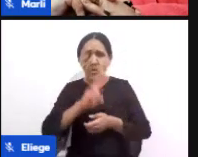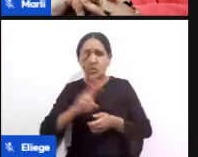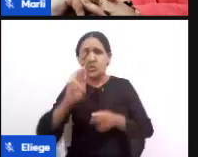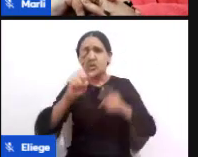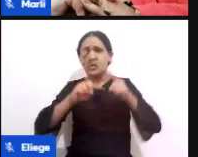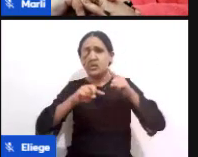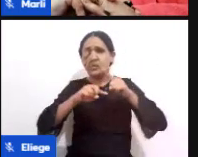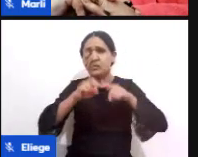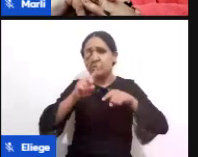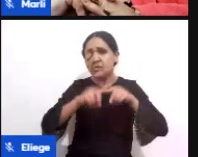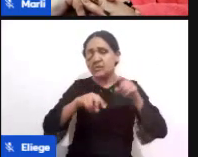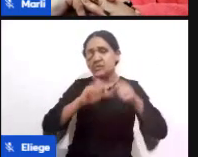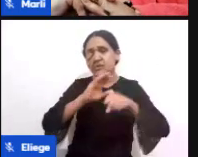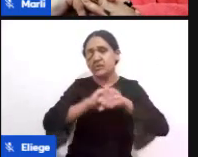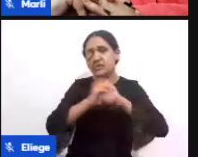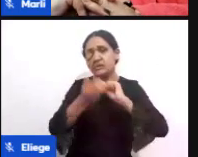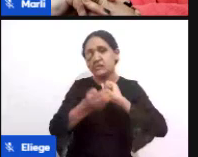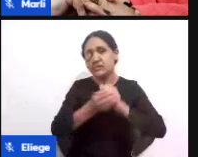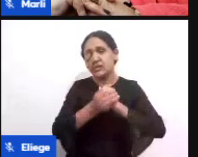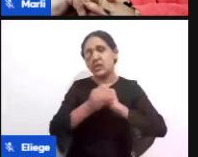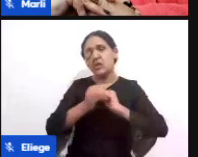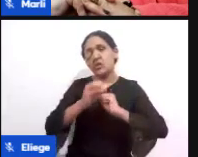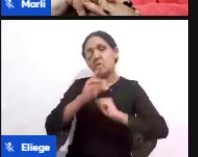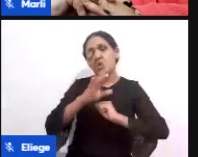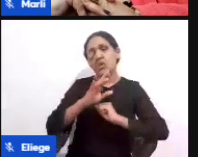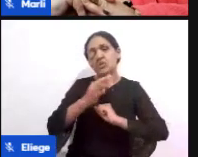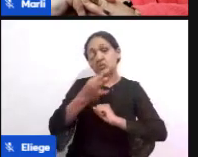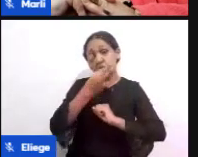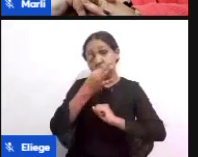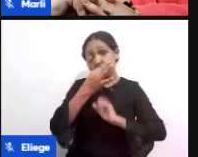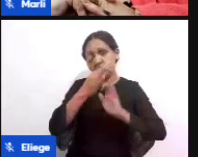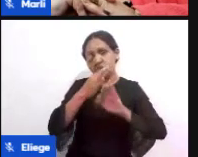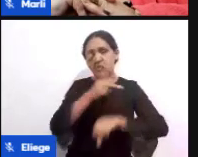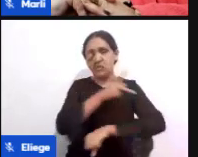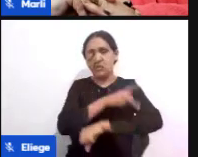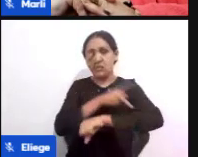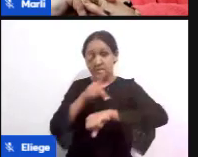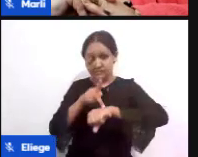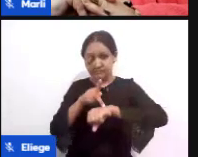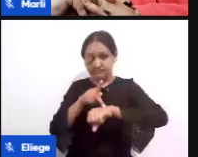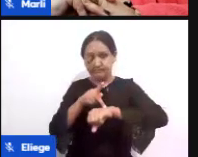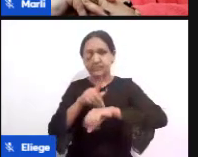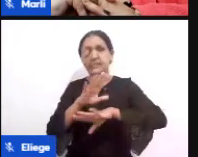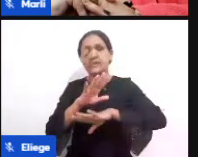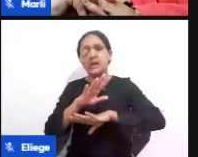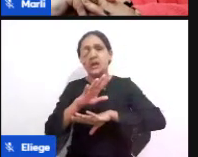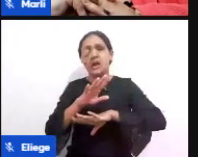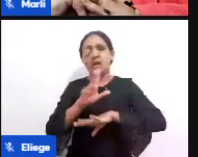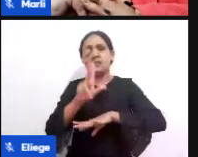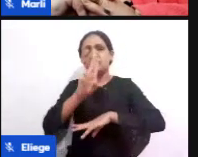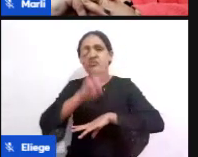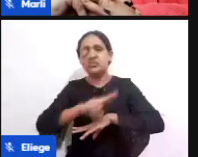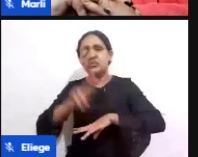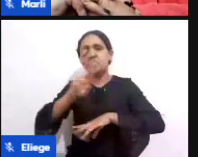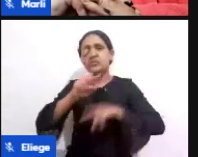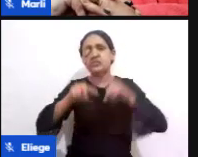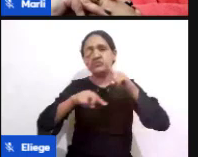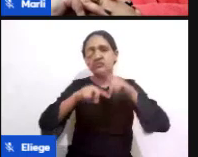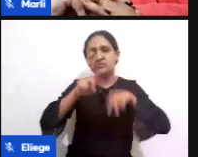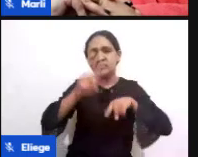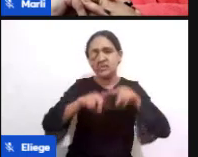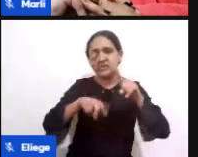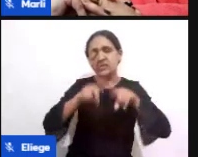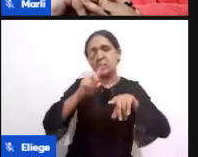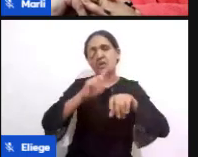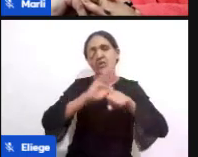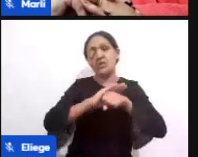concretos como alternativa pedagógica. A partir do uso dos materiais concretos, podemos mostrar o quanto cada